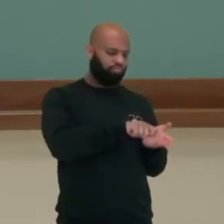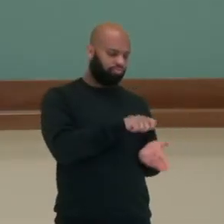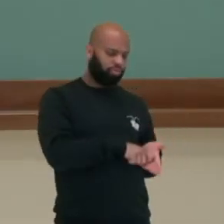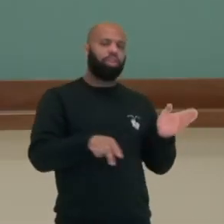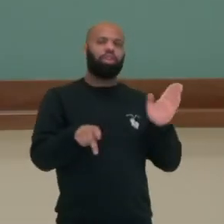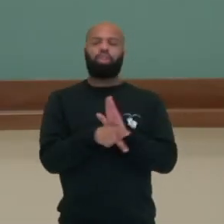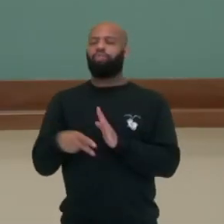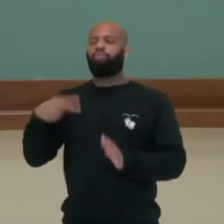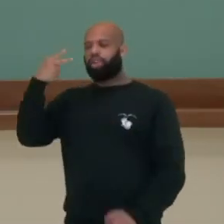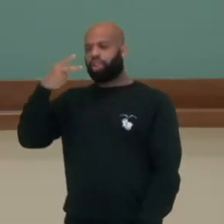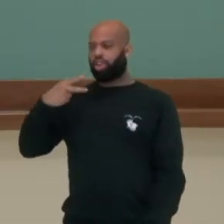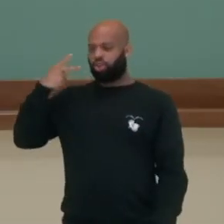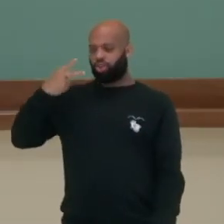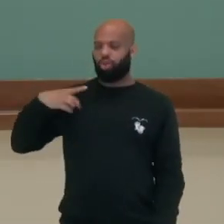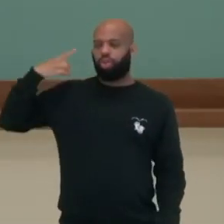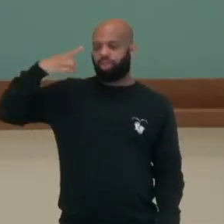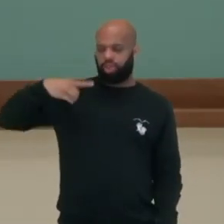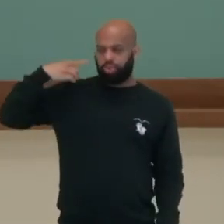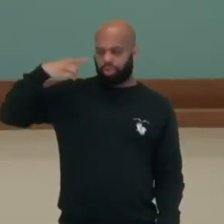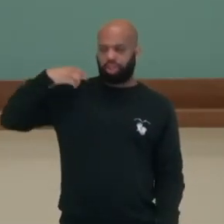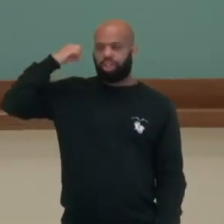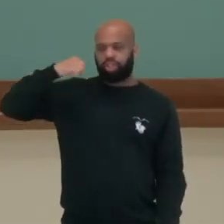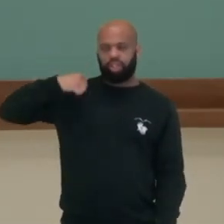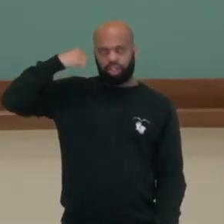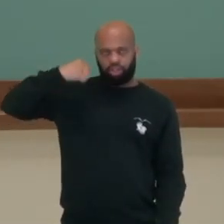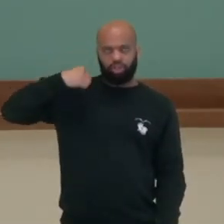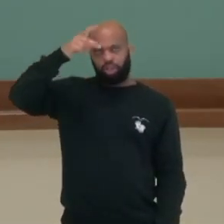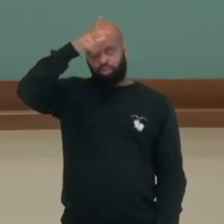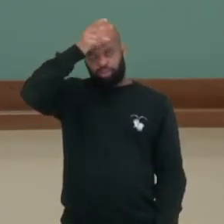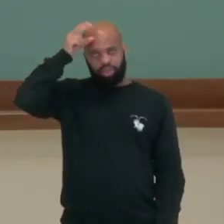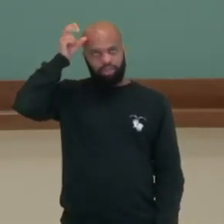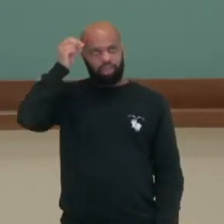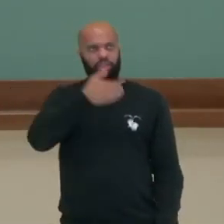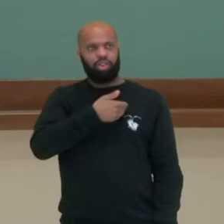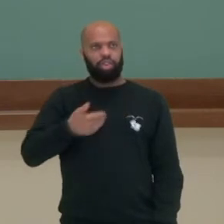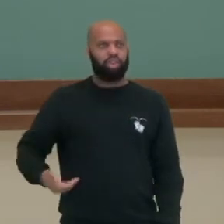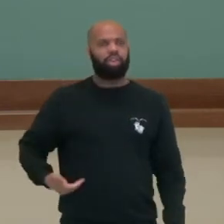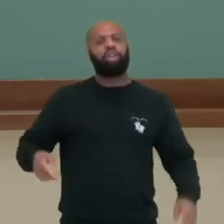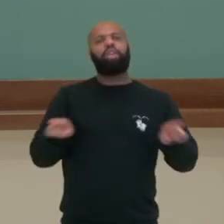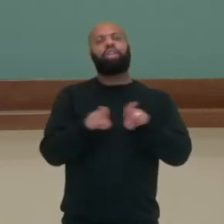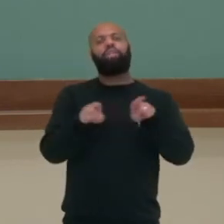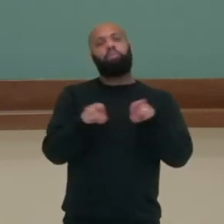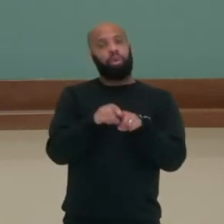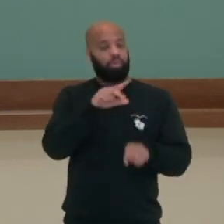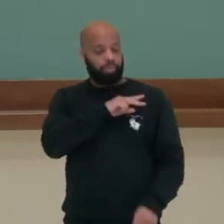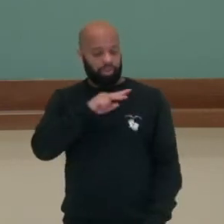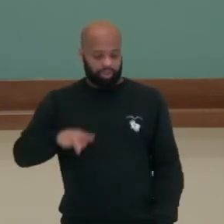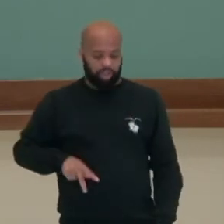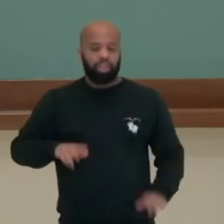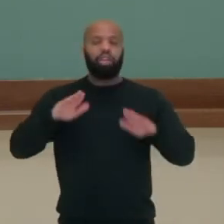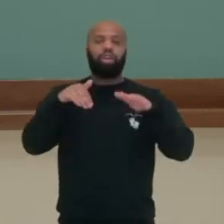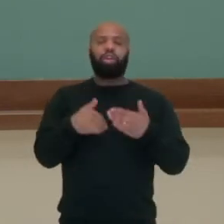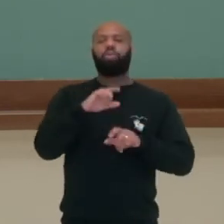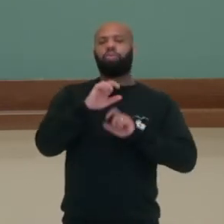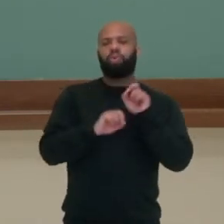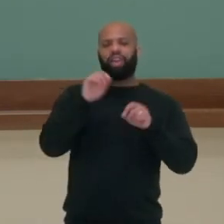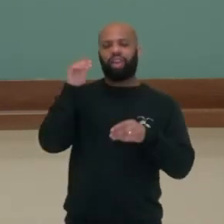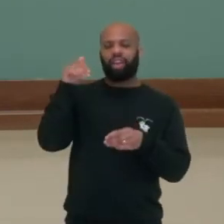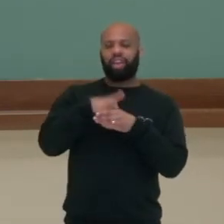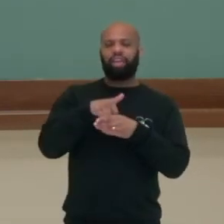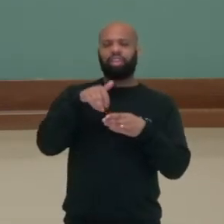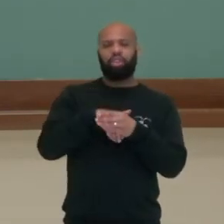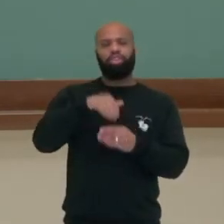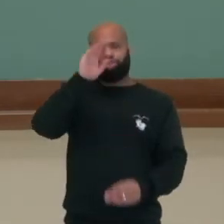vereador, deputados, senadores, prefeitos, governadores e presidente. Então, eleições